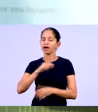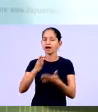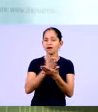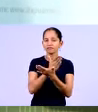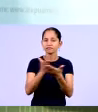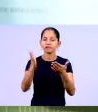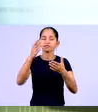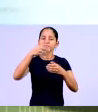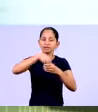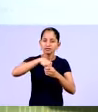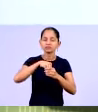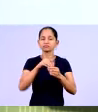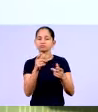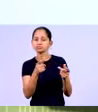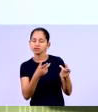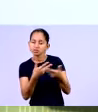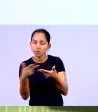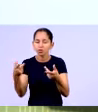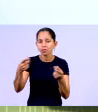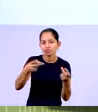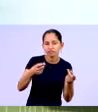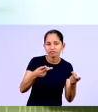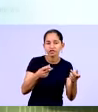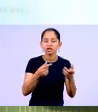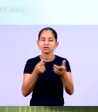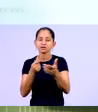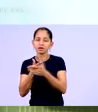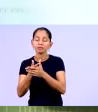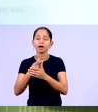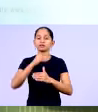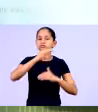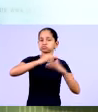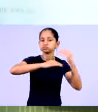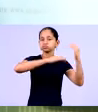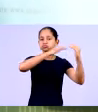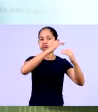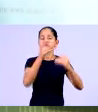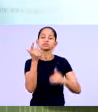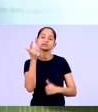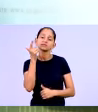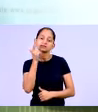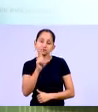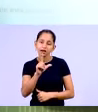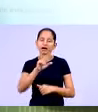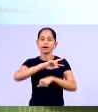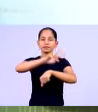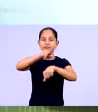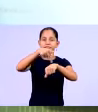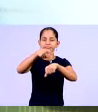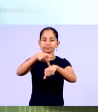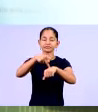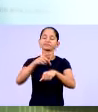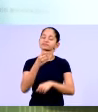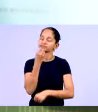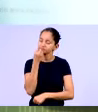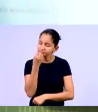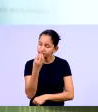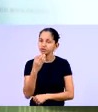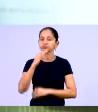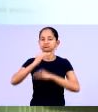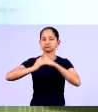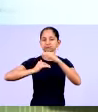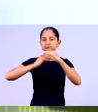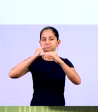Constituição trouxe para que possa haver o desenvolvimento nacional através dessas empresas,